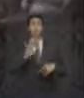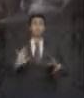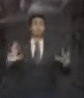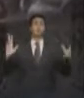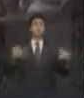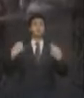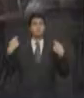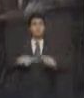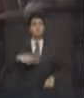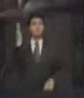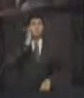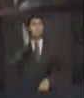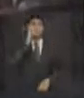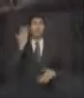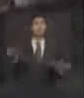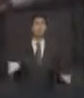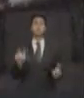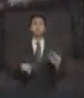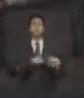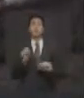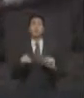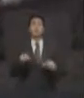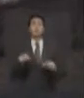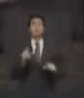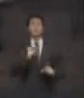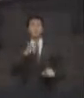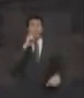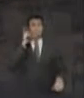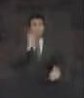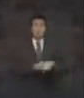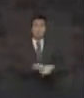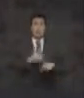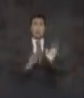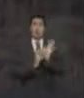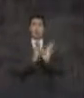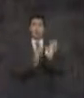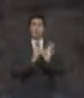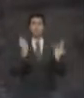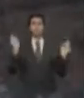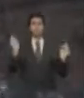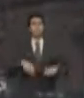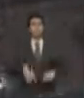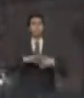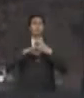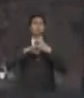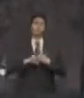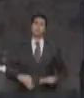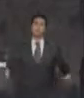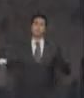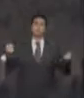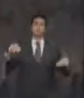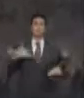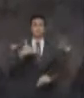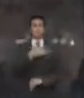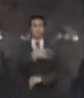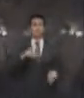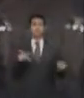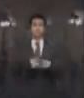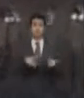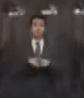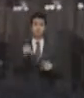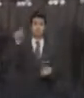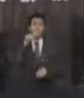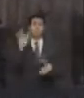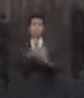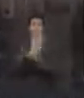ter uma perspectiva de cura cada vez maior e para evitar que mulheres